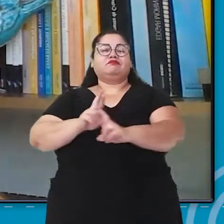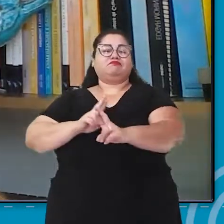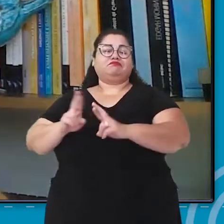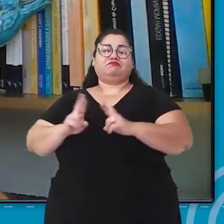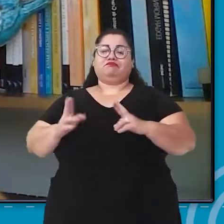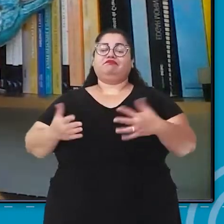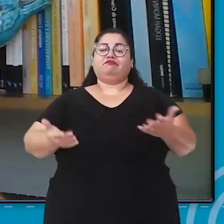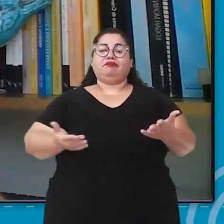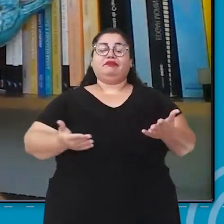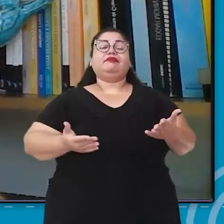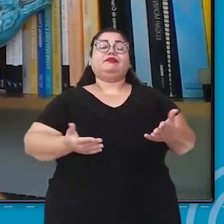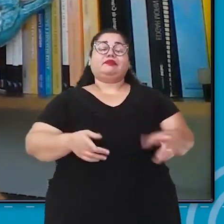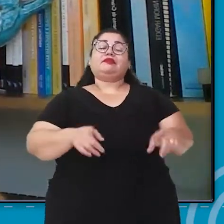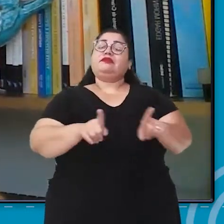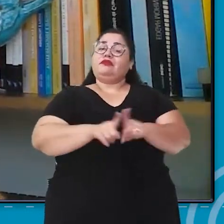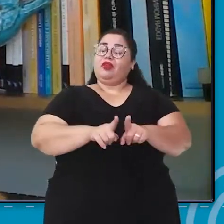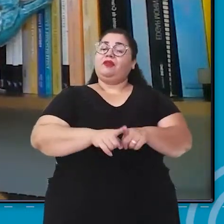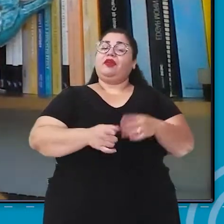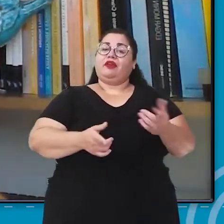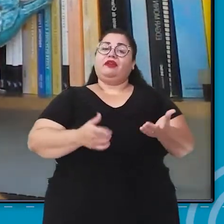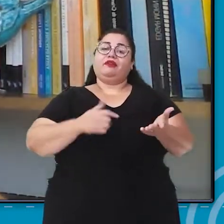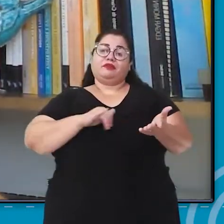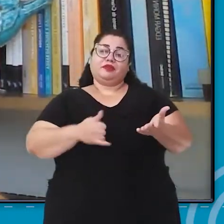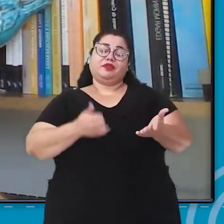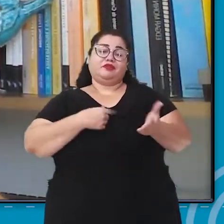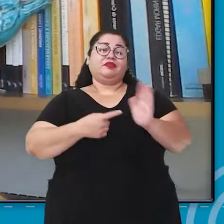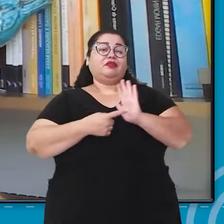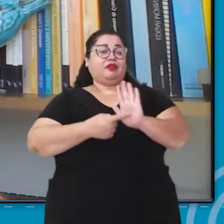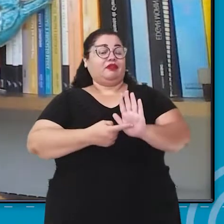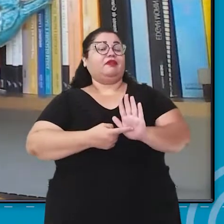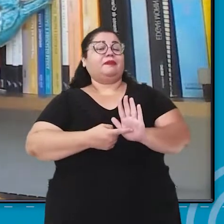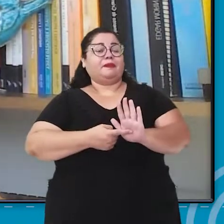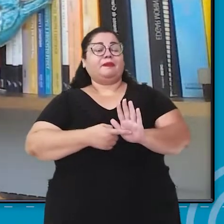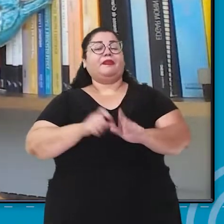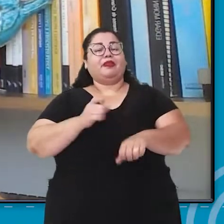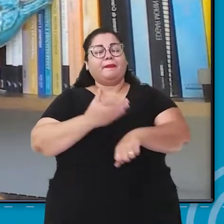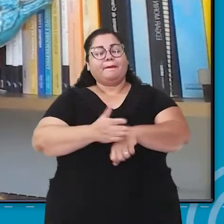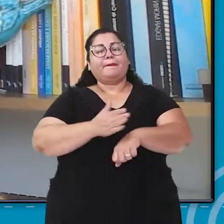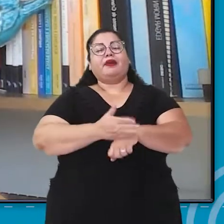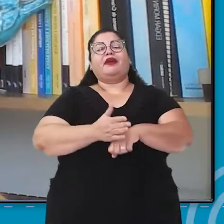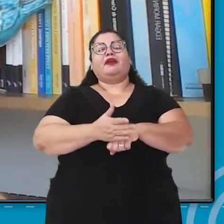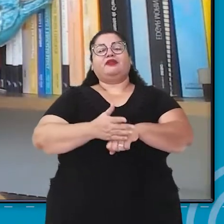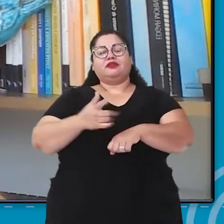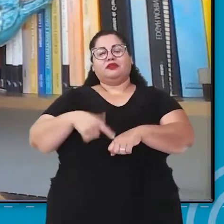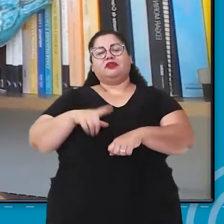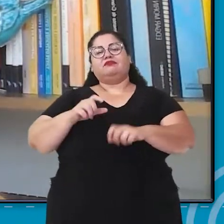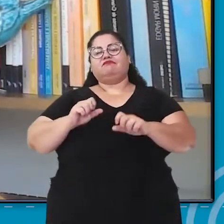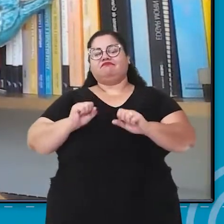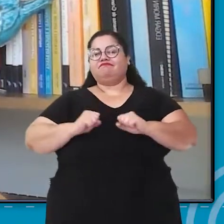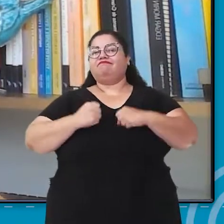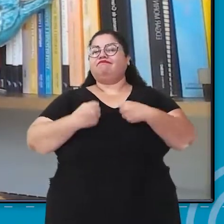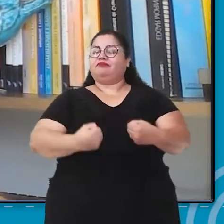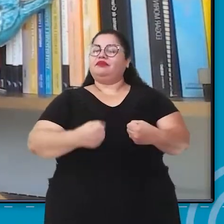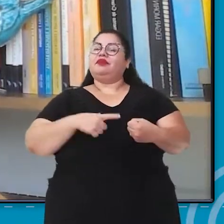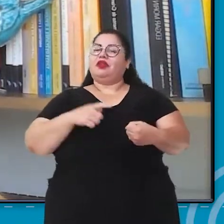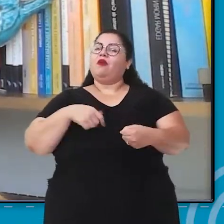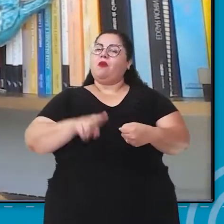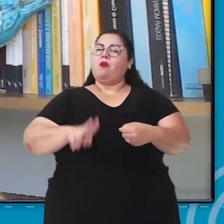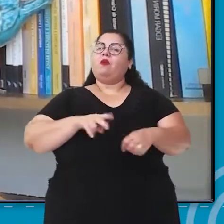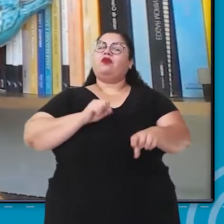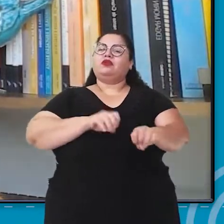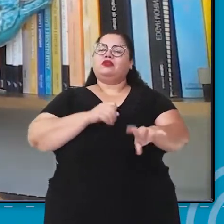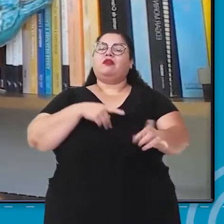relaciona. E também, acho que não perder de vista, de trazer aqui uma prática que é muito potente, que é a prática que eu